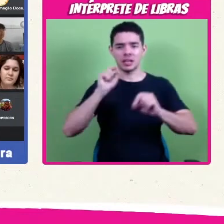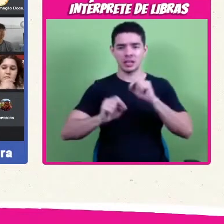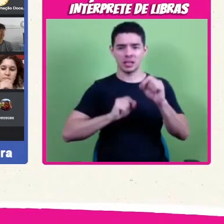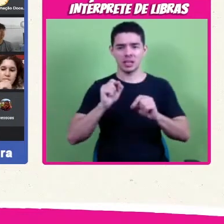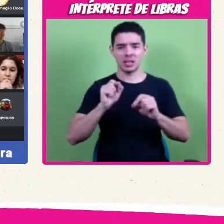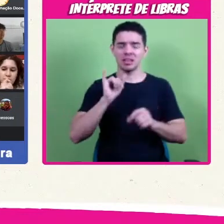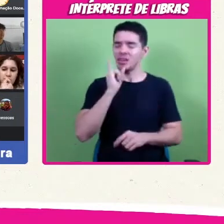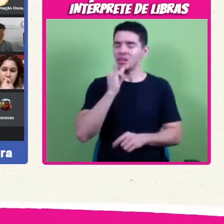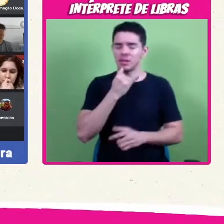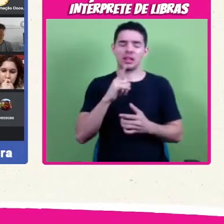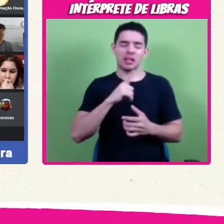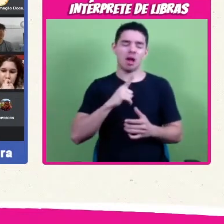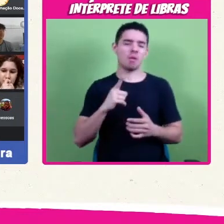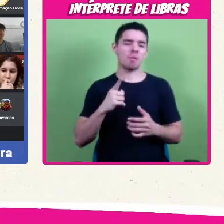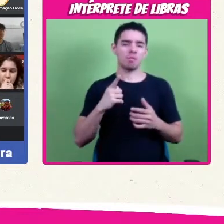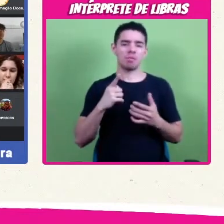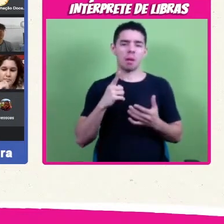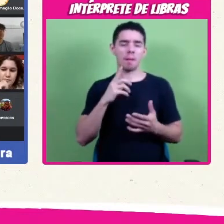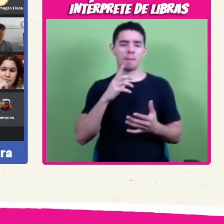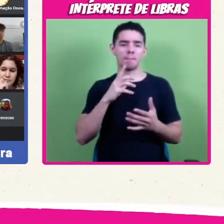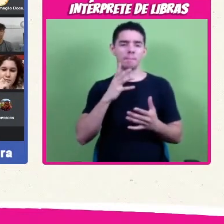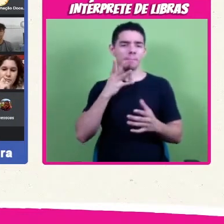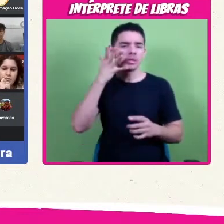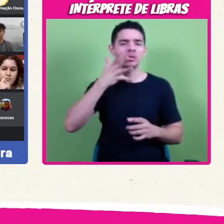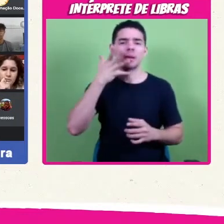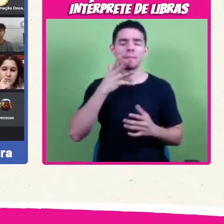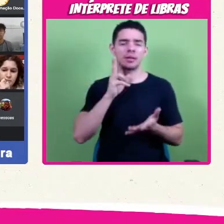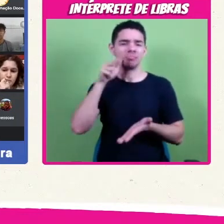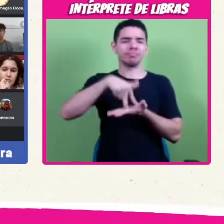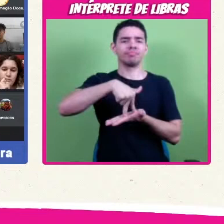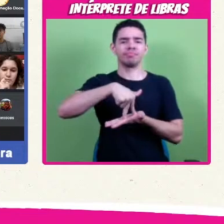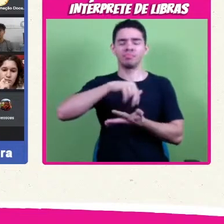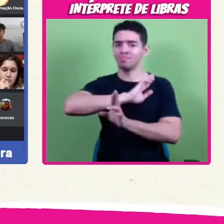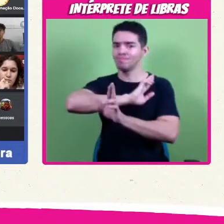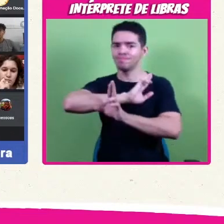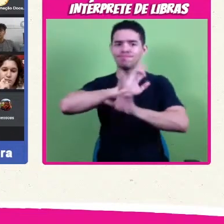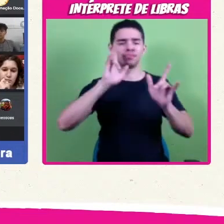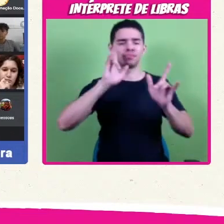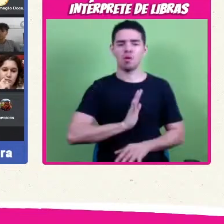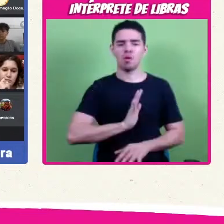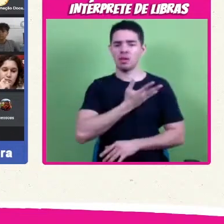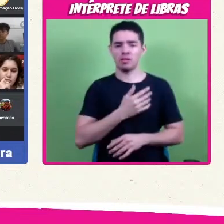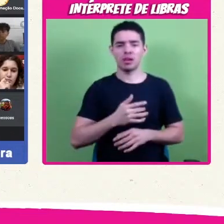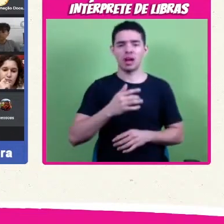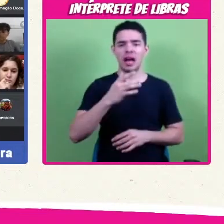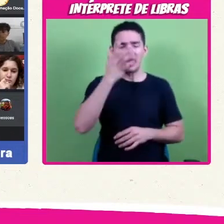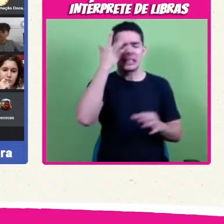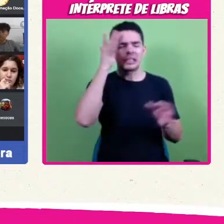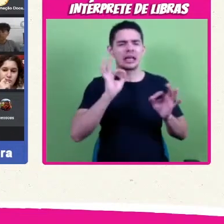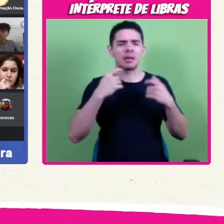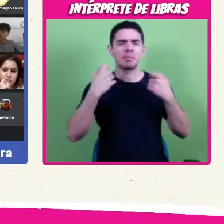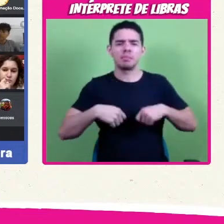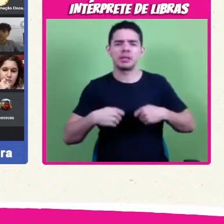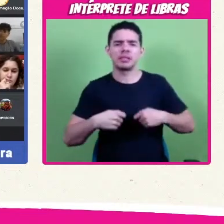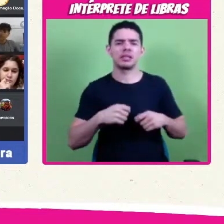postura completamente equivocada, criminosa, com relação à população LGBT. Né? Ninguém precisa apanhar para se tornar